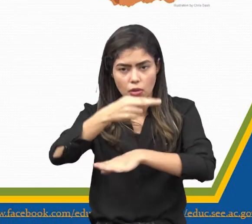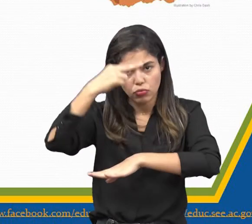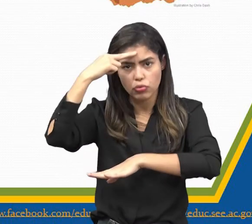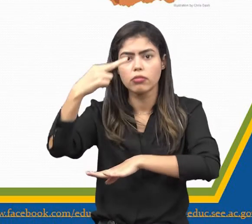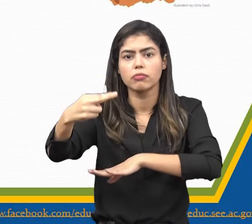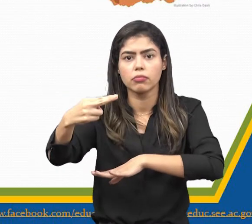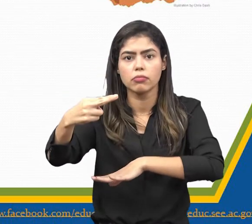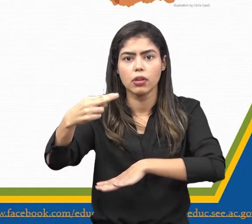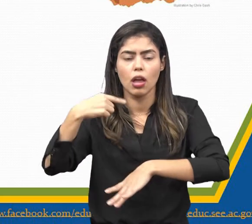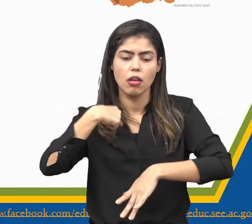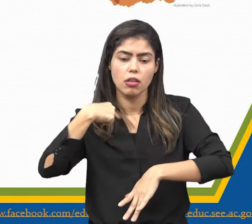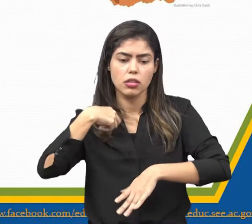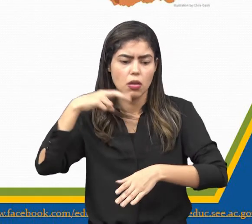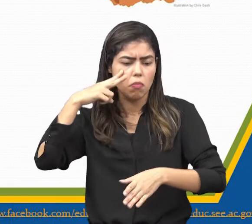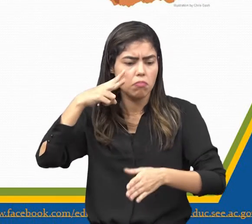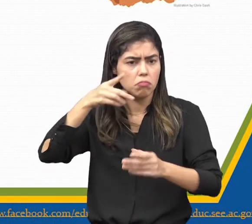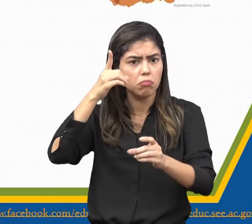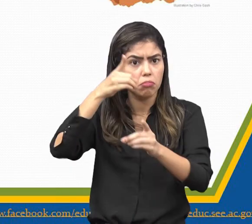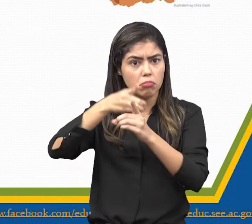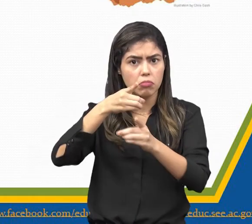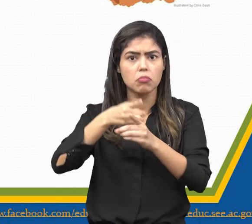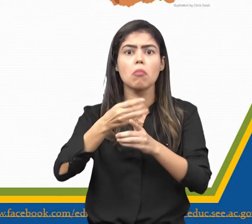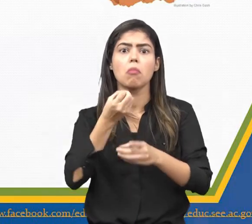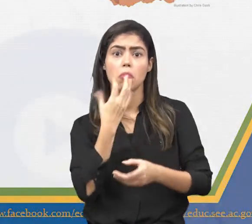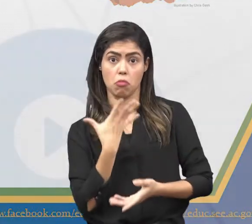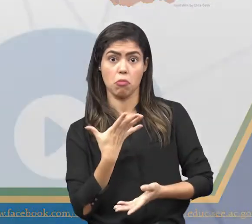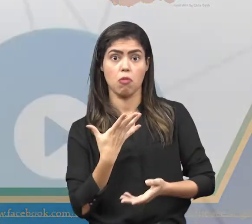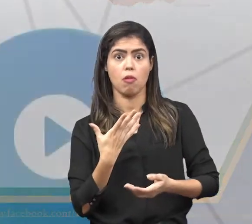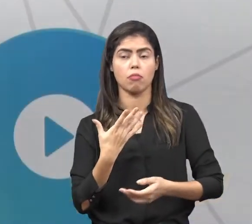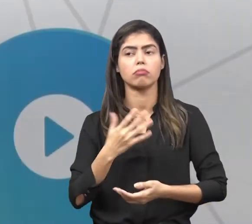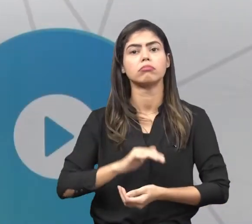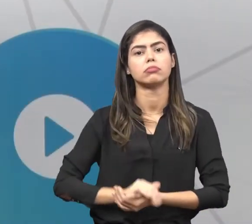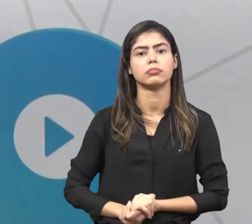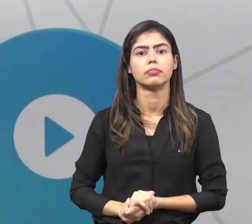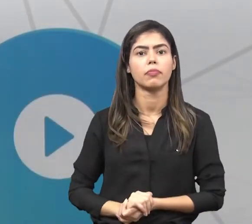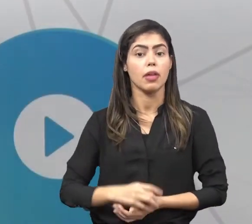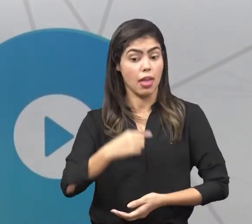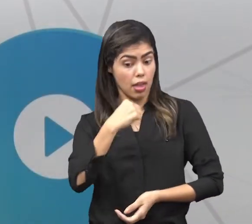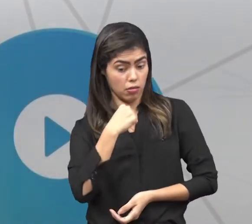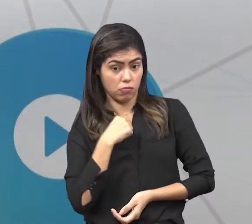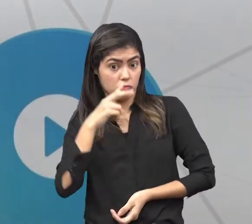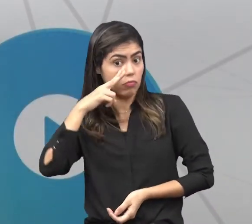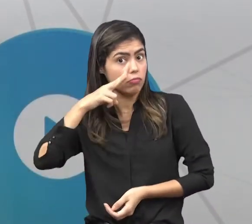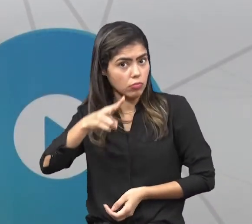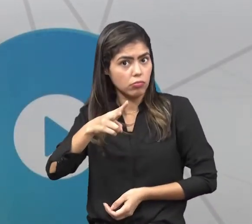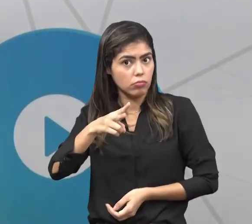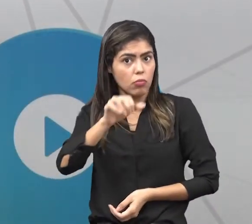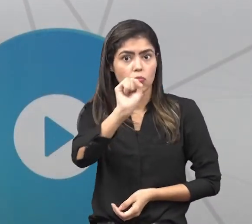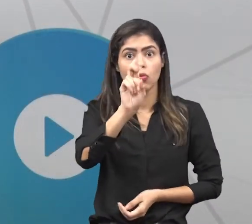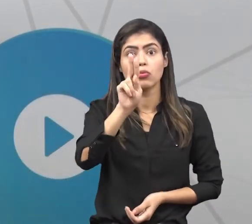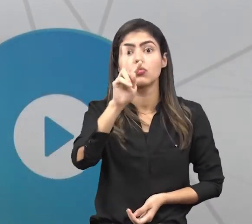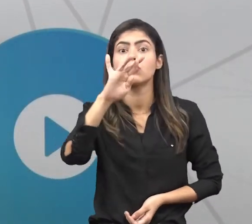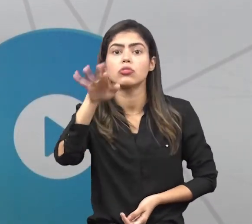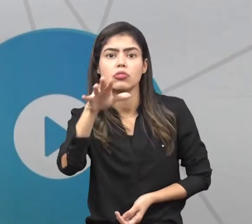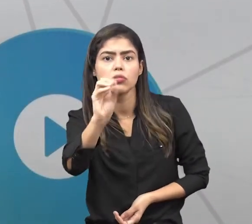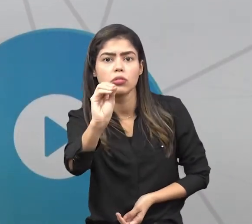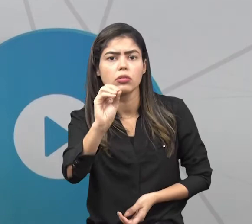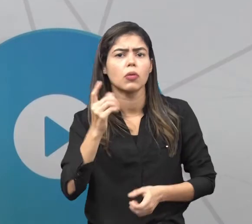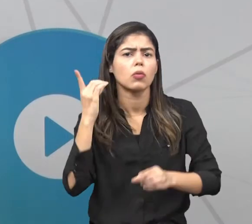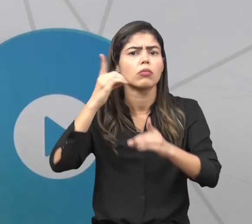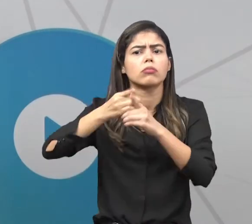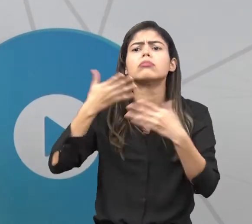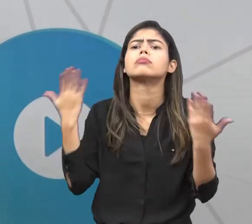gerentes que eu consultei foi muito positiva. Pronto, eu consultei, eu sou o sujeito. Consultei quem?